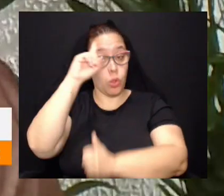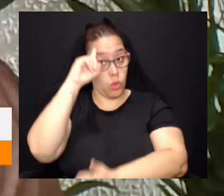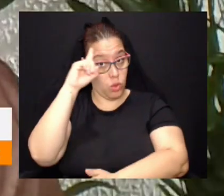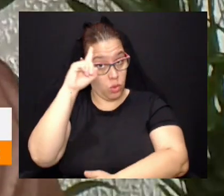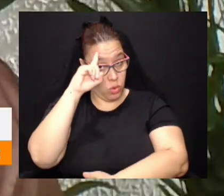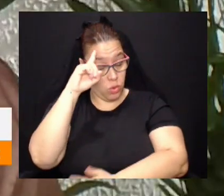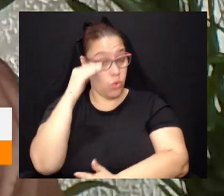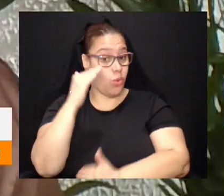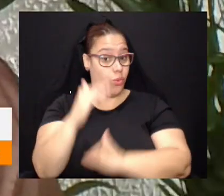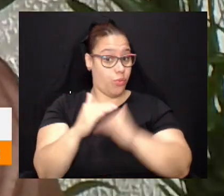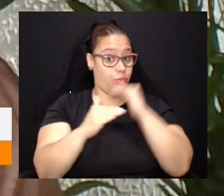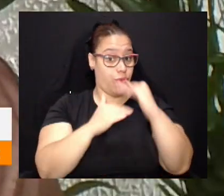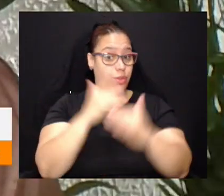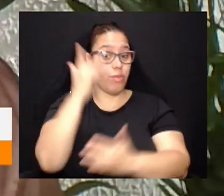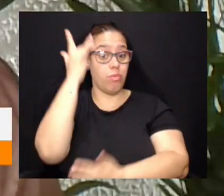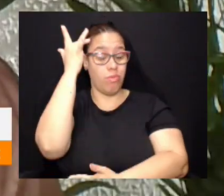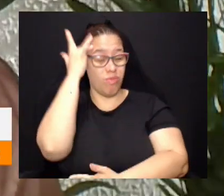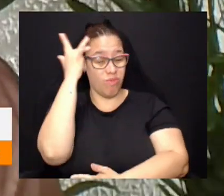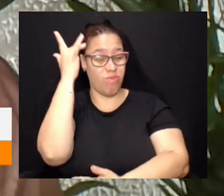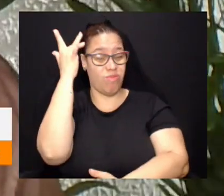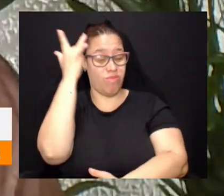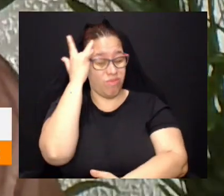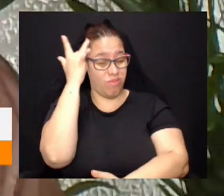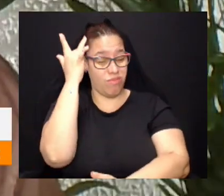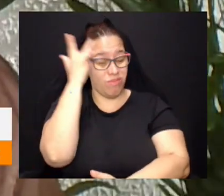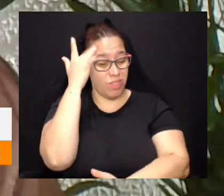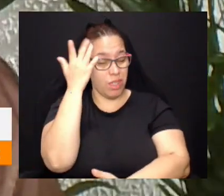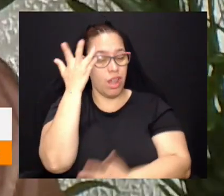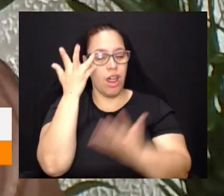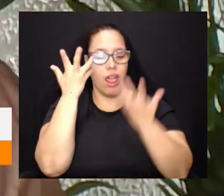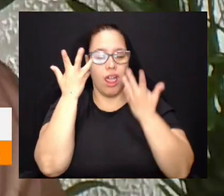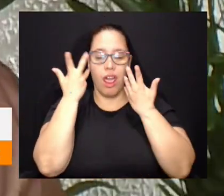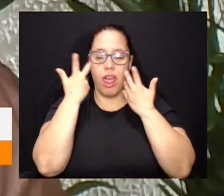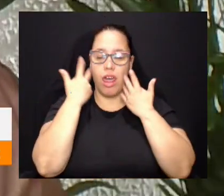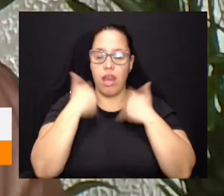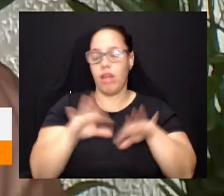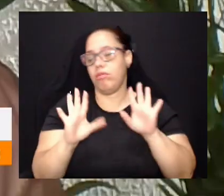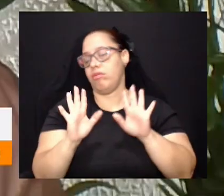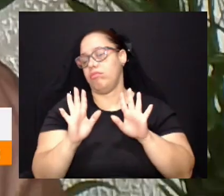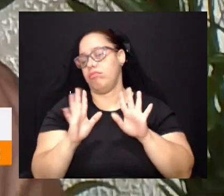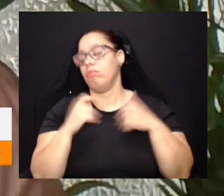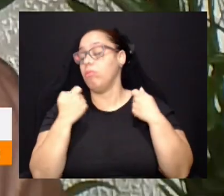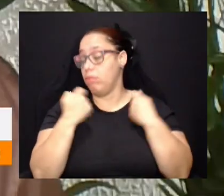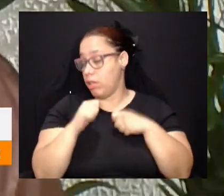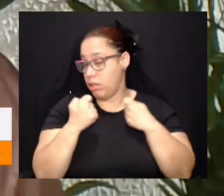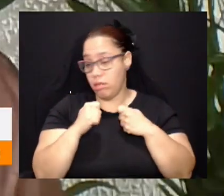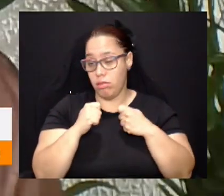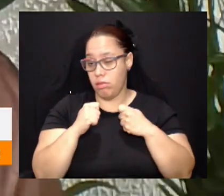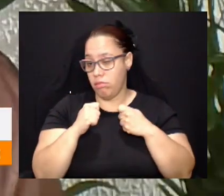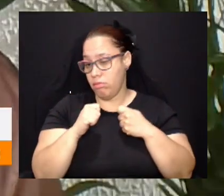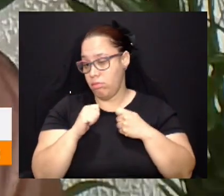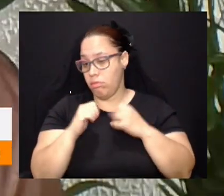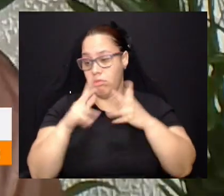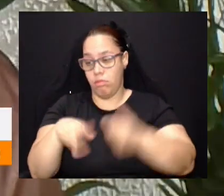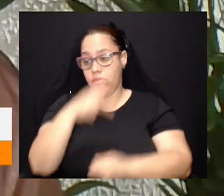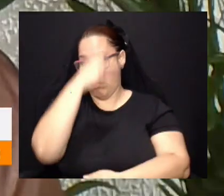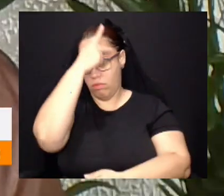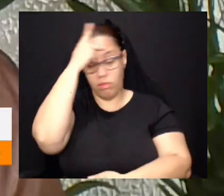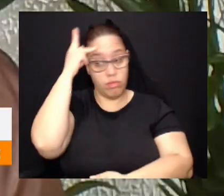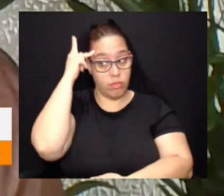de amadurecimento natural e necessário para todas as pessoas. Então, quando a